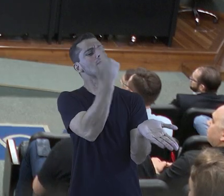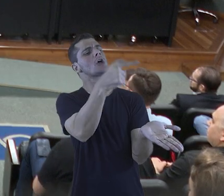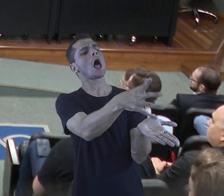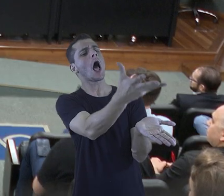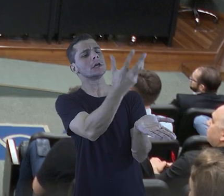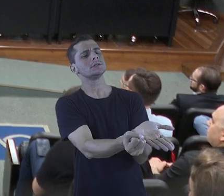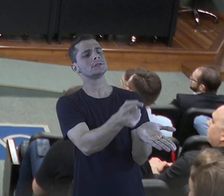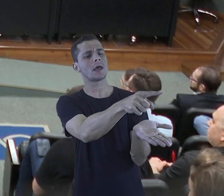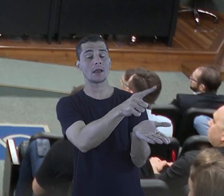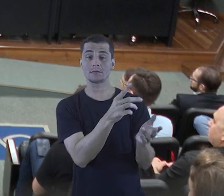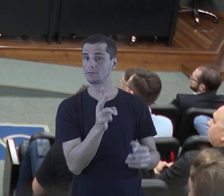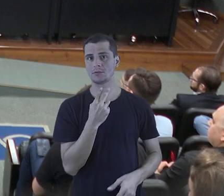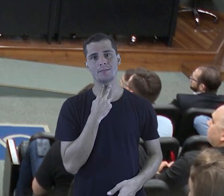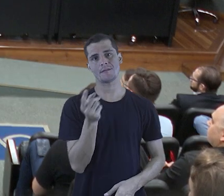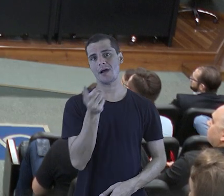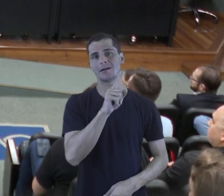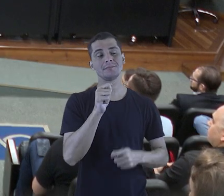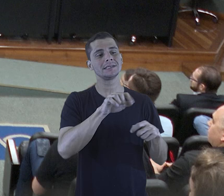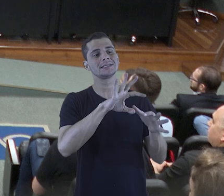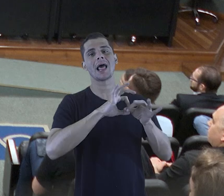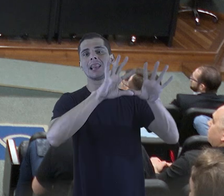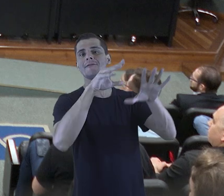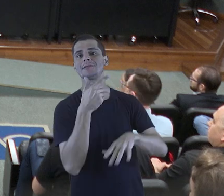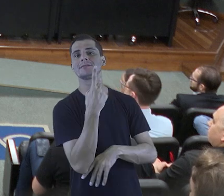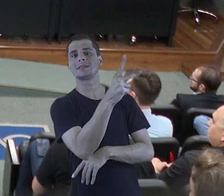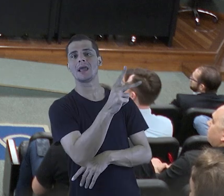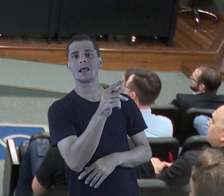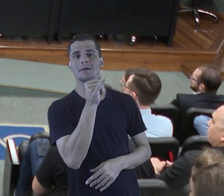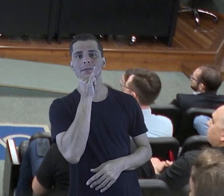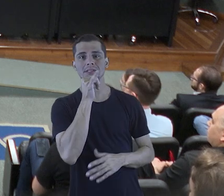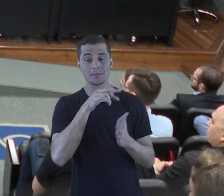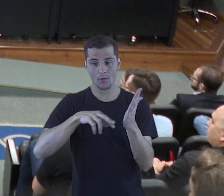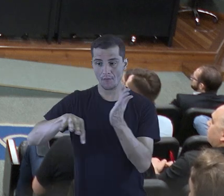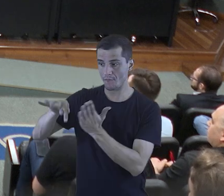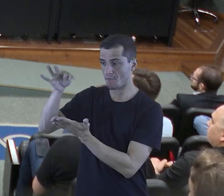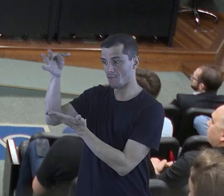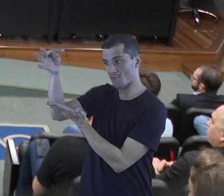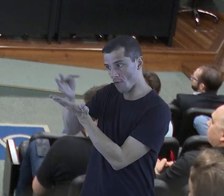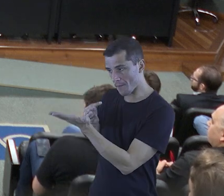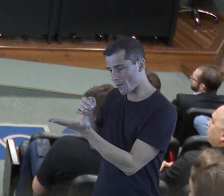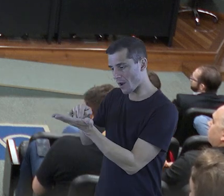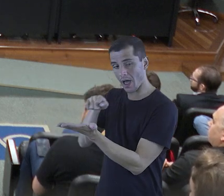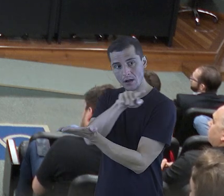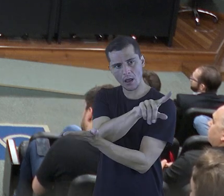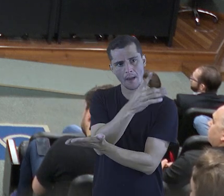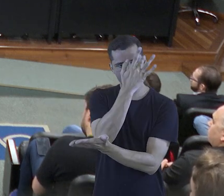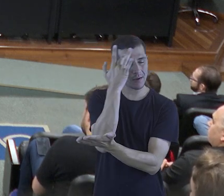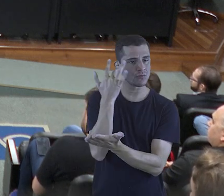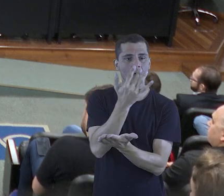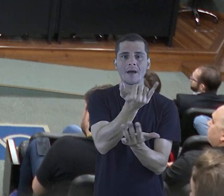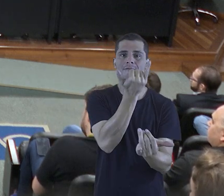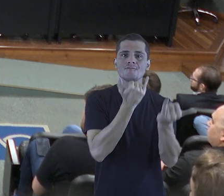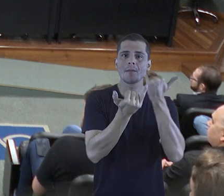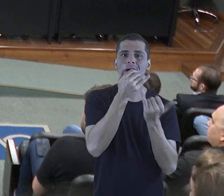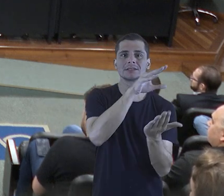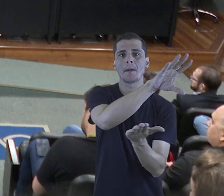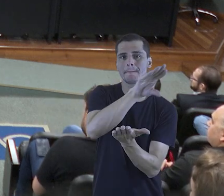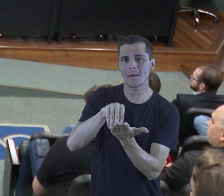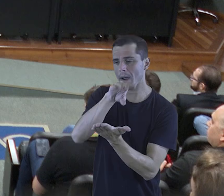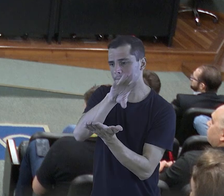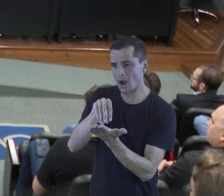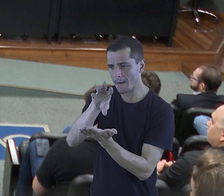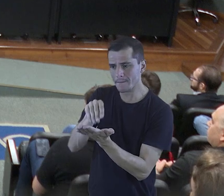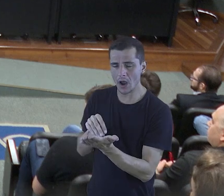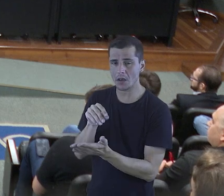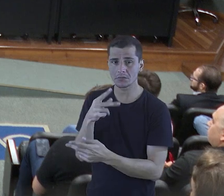para receber, você tem que terminar o formulário de cadastro e é obrigatório o dado de orientação sexual. Não, não, não, então eu não estou consentindo, o consentimento é